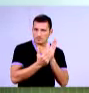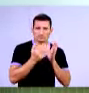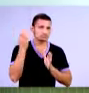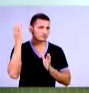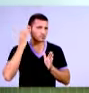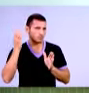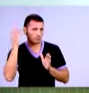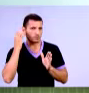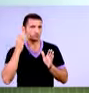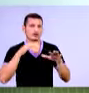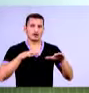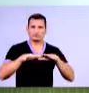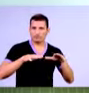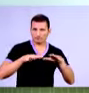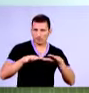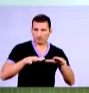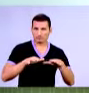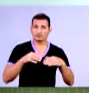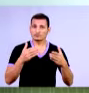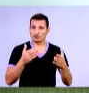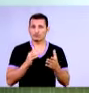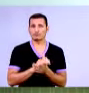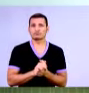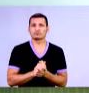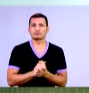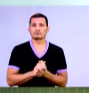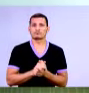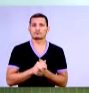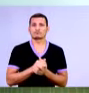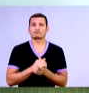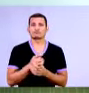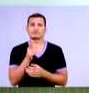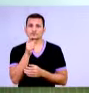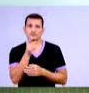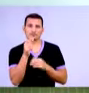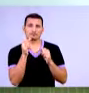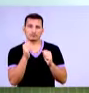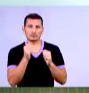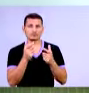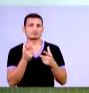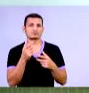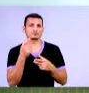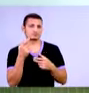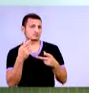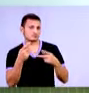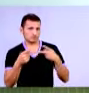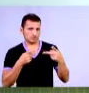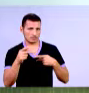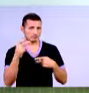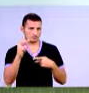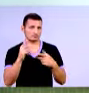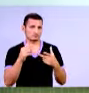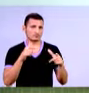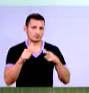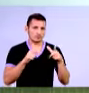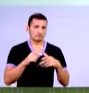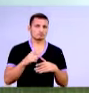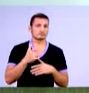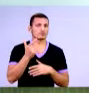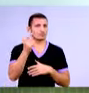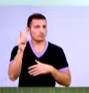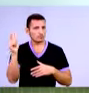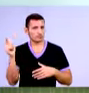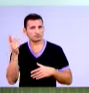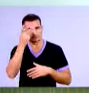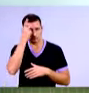animação. Então, em algum momento do seu projeto, você pode necessitar trabalhar com outras pessoas, com